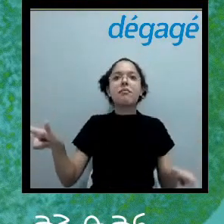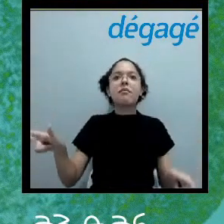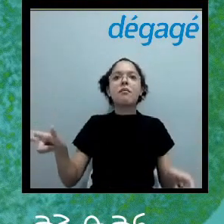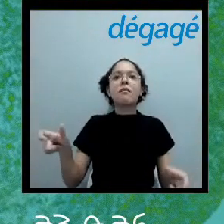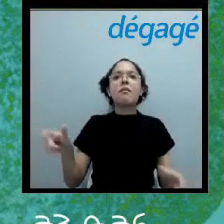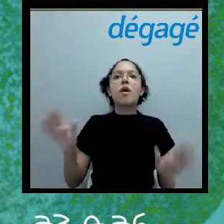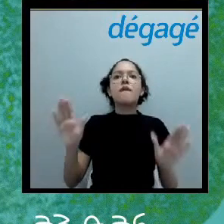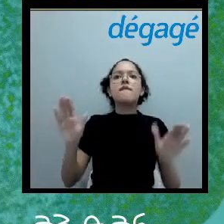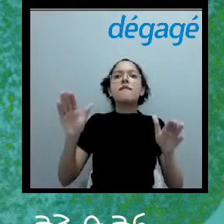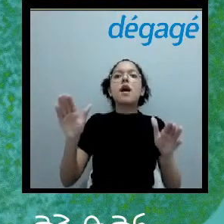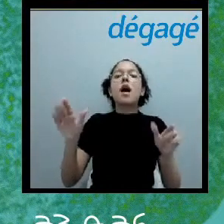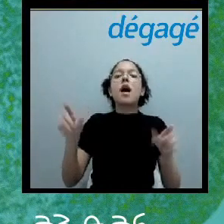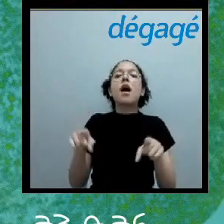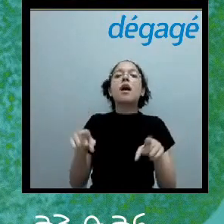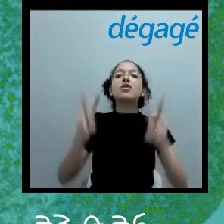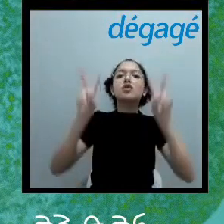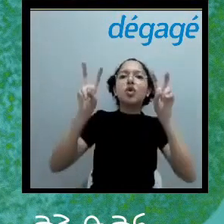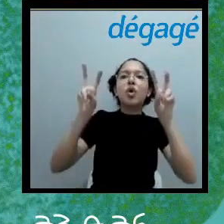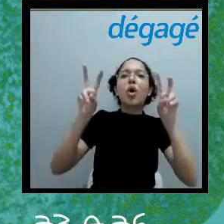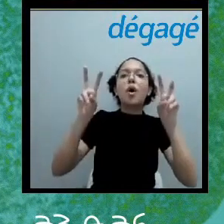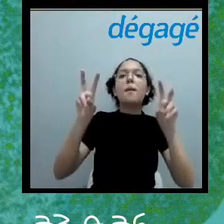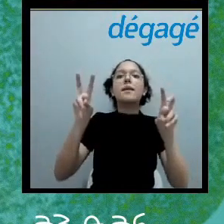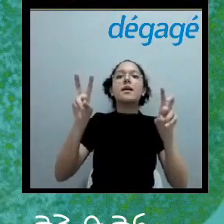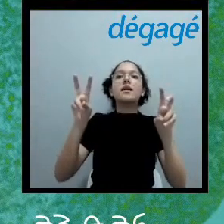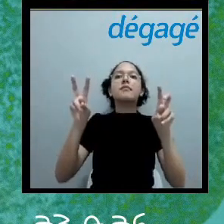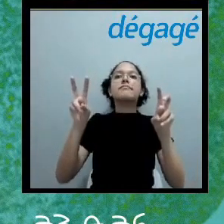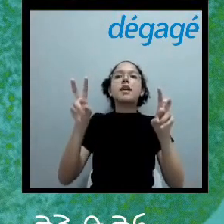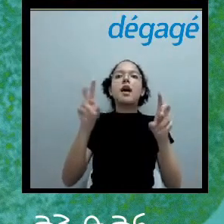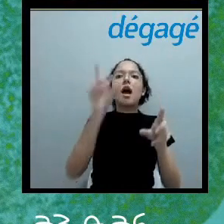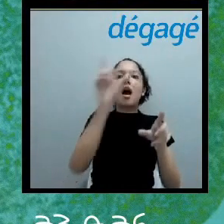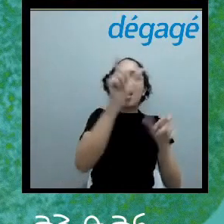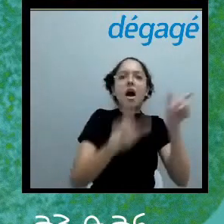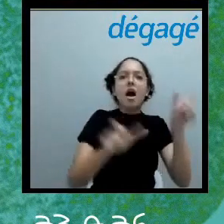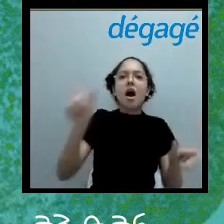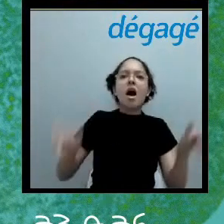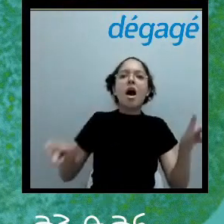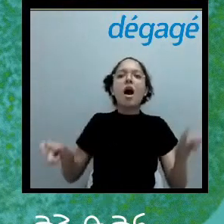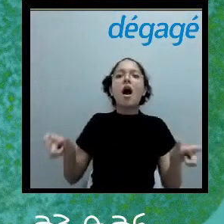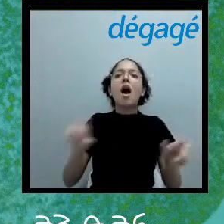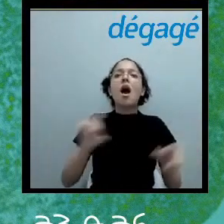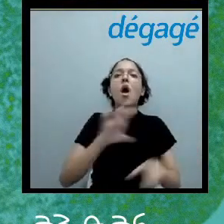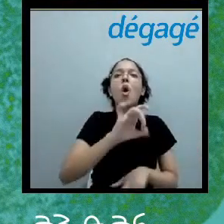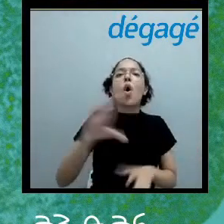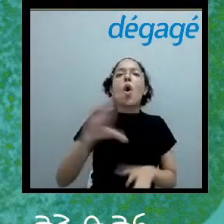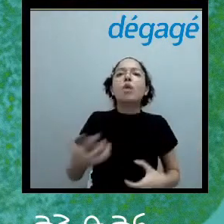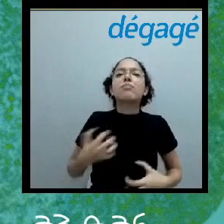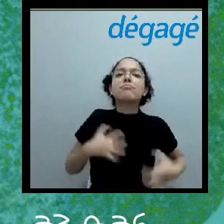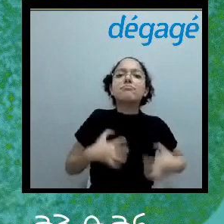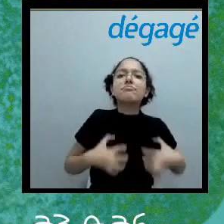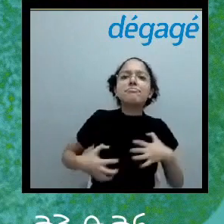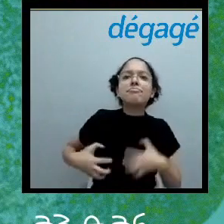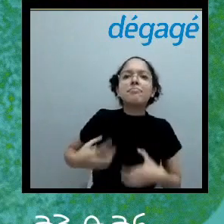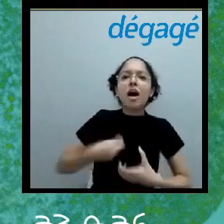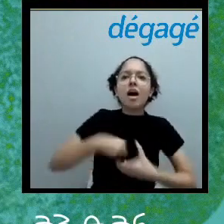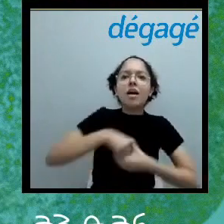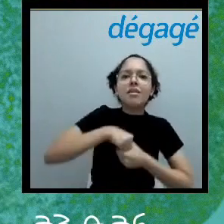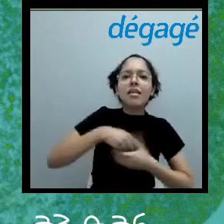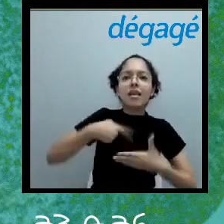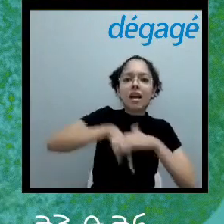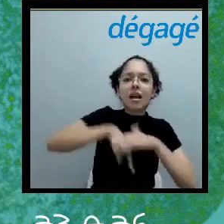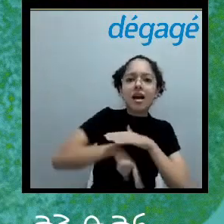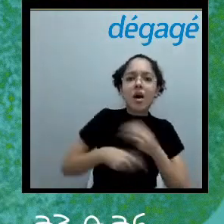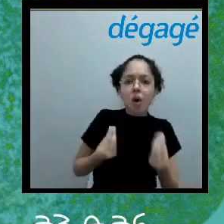feminino e das particularidades de cada uma. Aí nós começamos as atividades com recorte e colagem. Eu